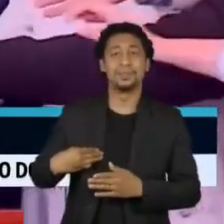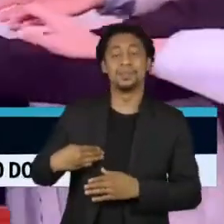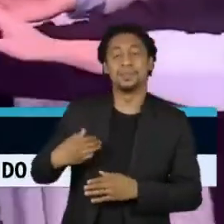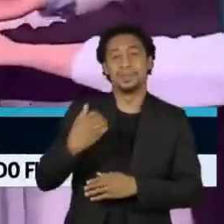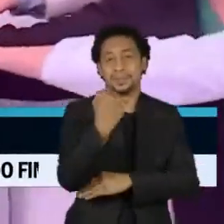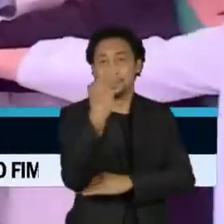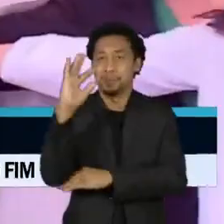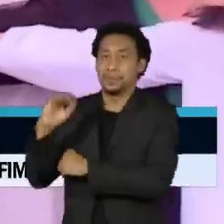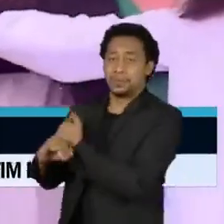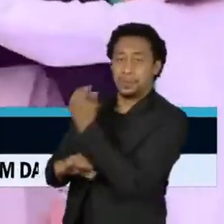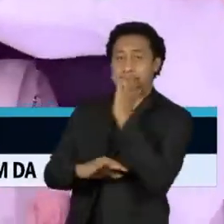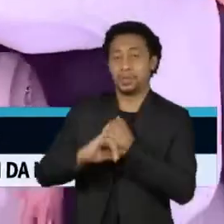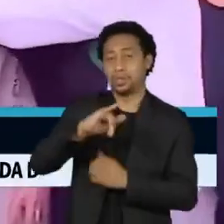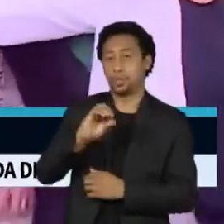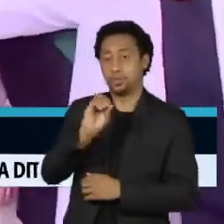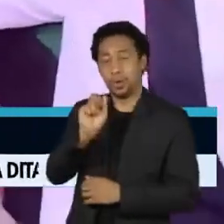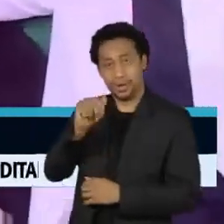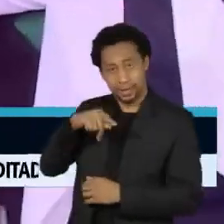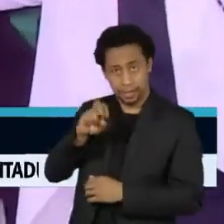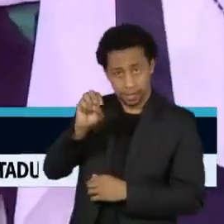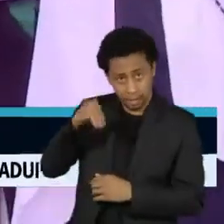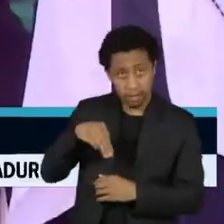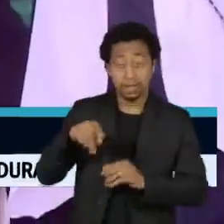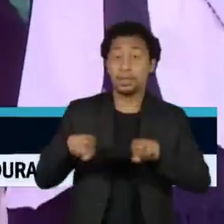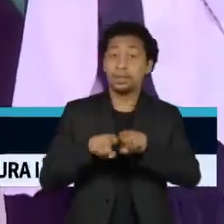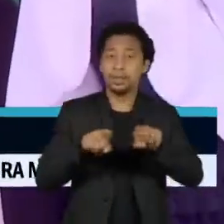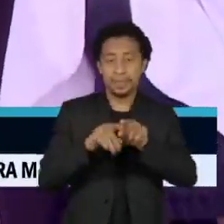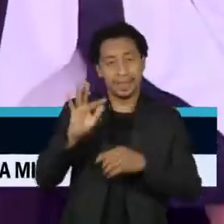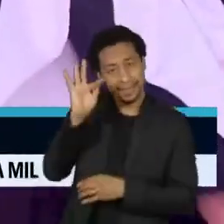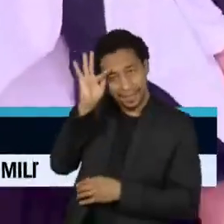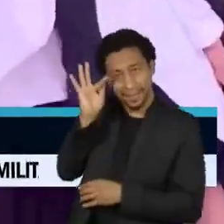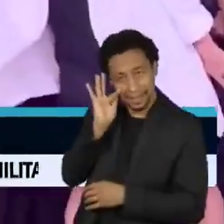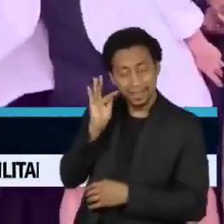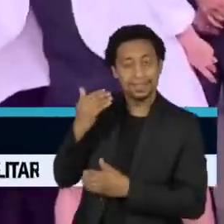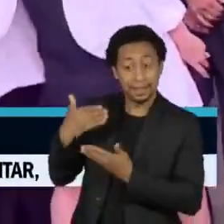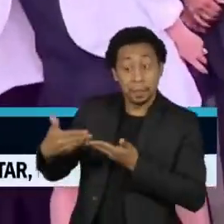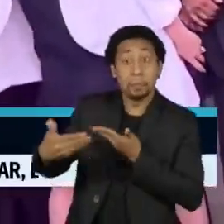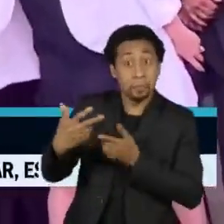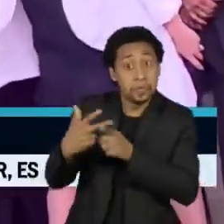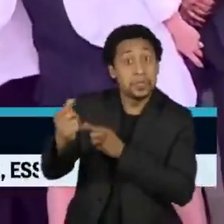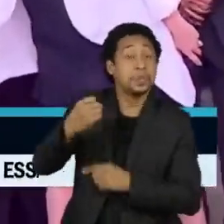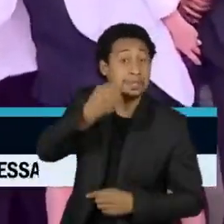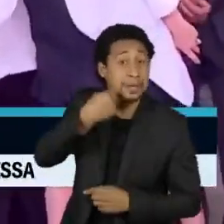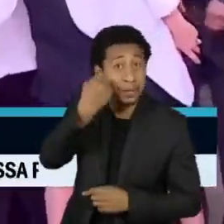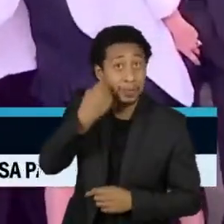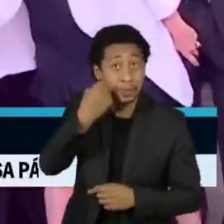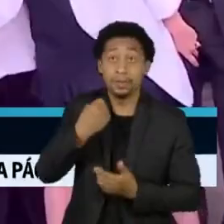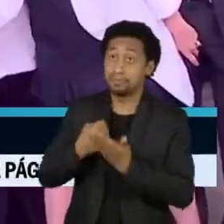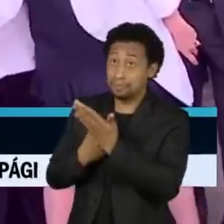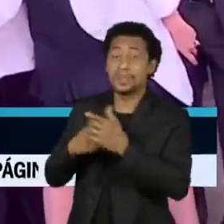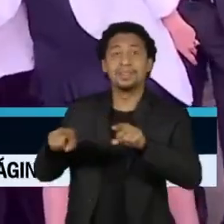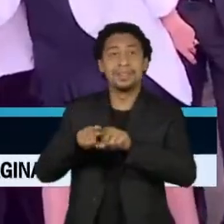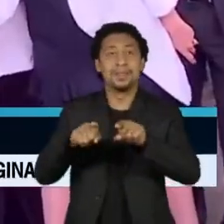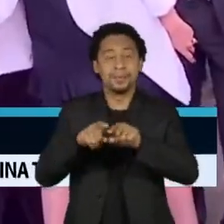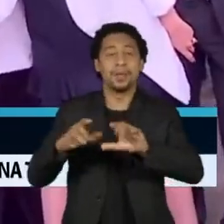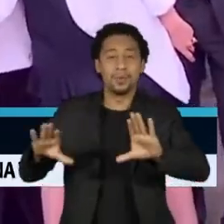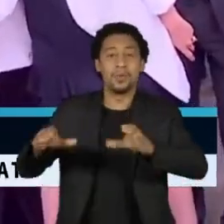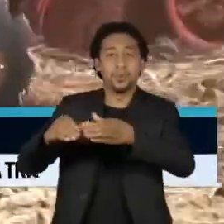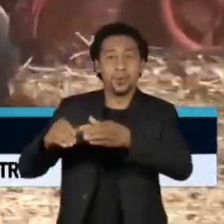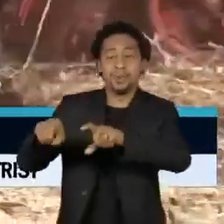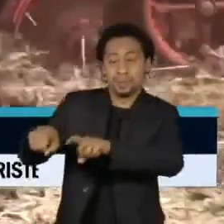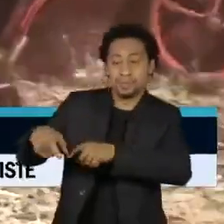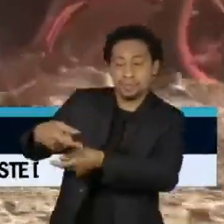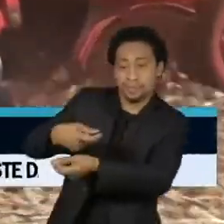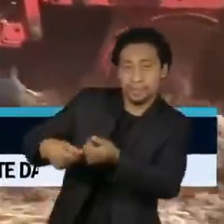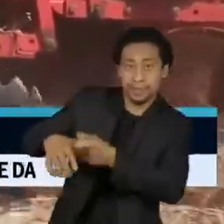e da ex-ministra da Agricultura, Tereza Cristina, eleita senadora, Bolsonaro recebeu ainda membros da bancada ruralista no